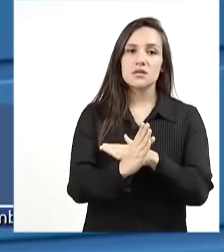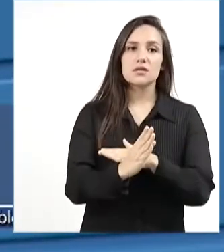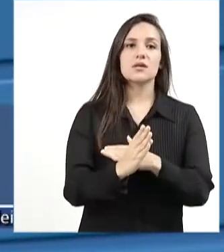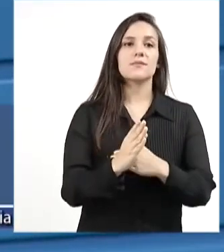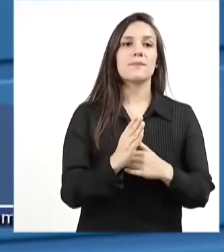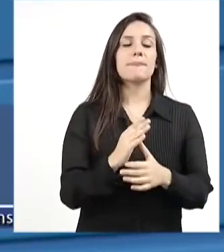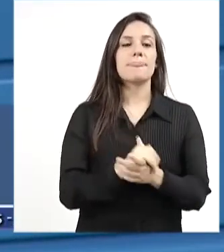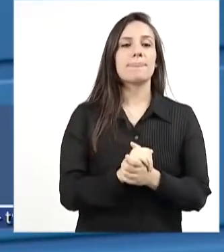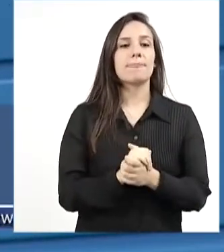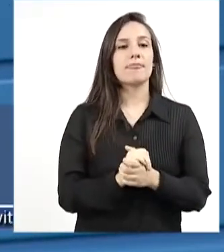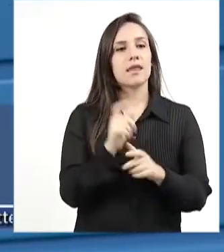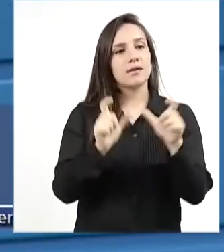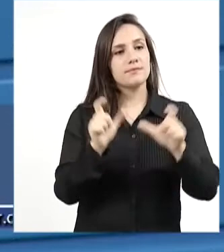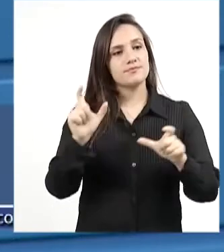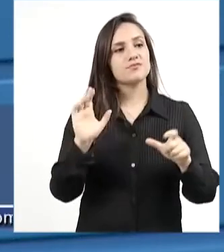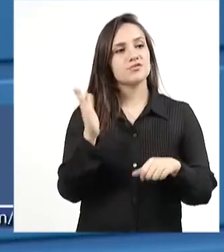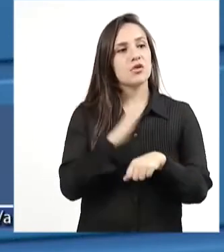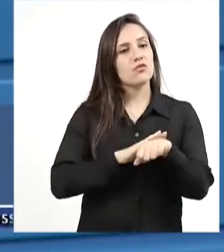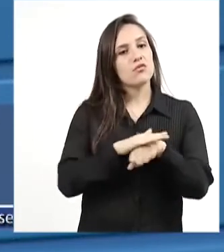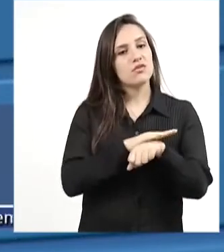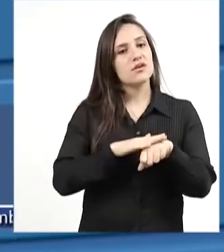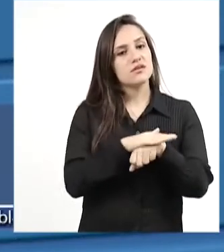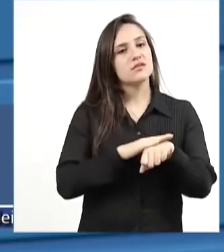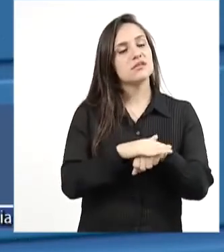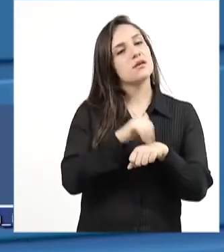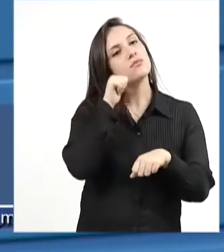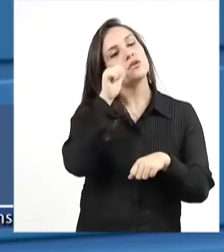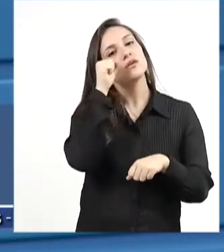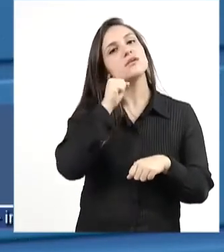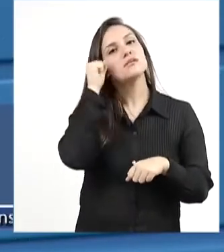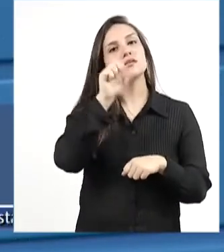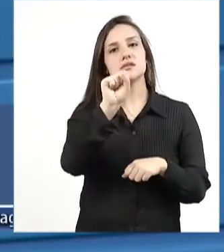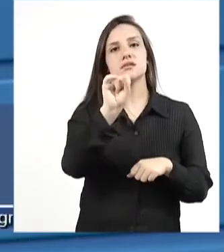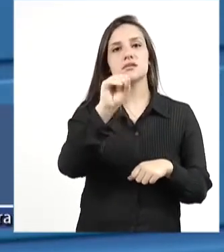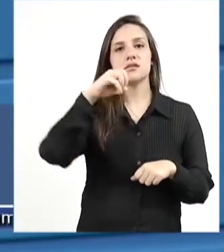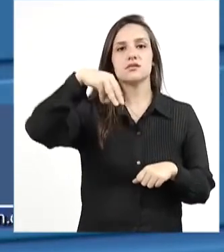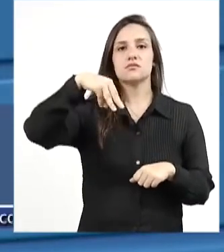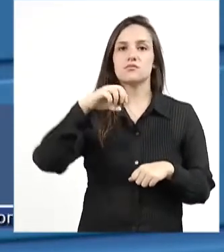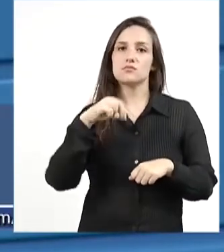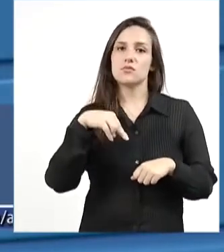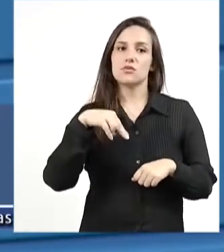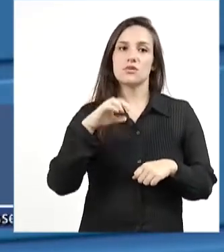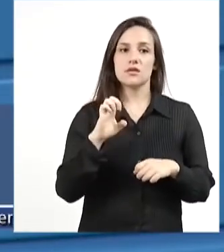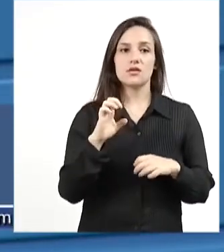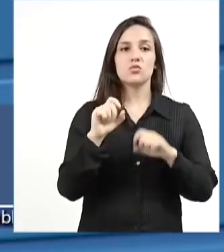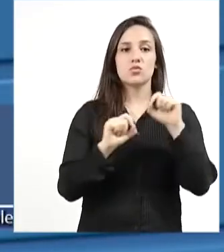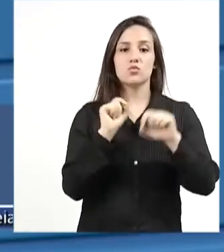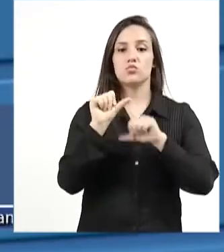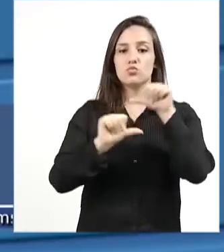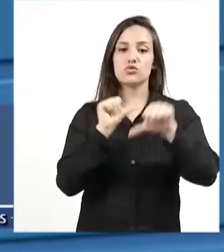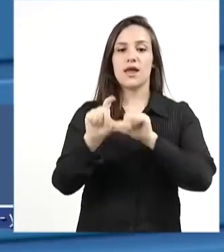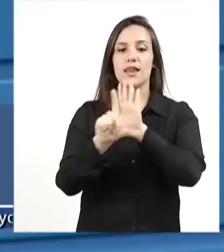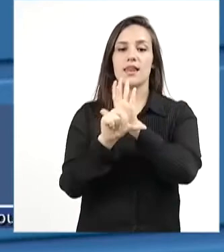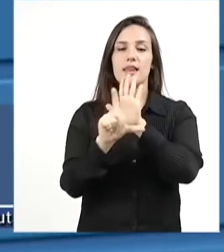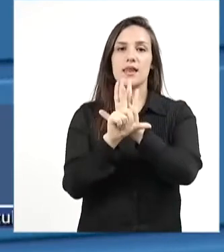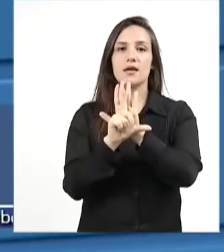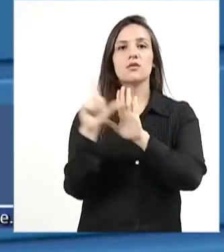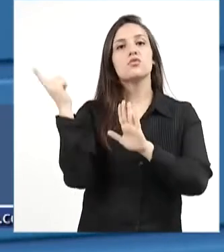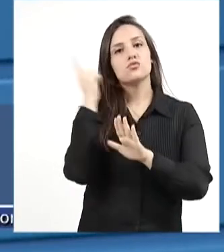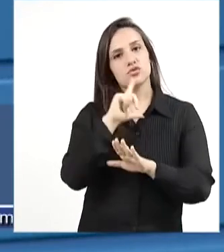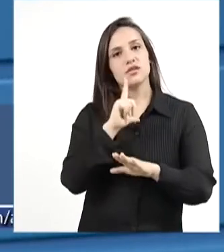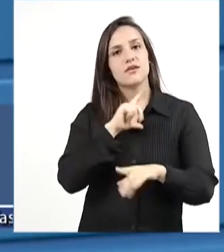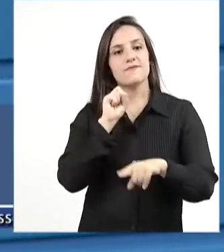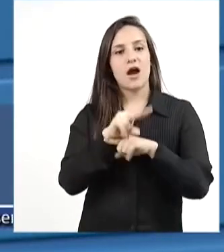isso, inclusive discutimos isso com a senadora Simone, para que leve lá ao Senado Federal, ao Congresso Nacional, para que faça essa mudança da legislação e ao